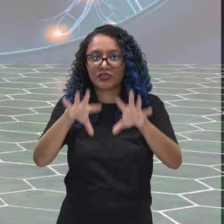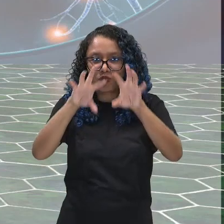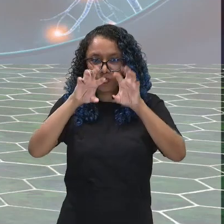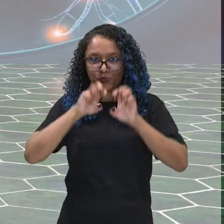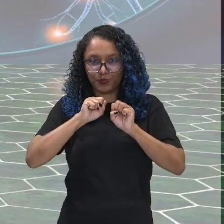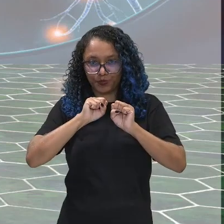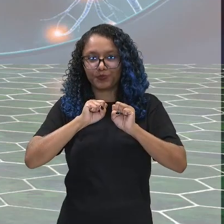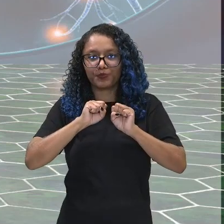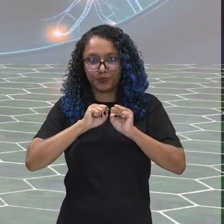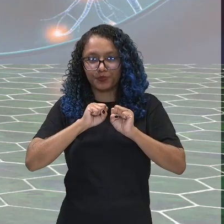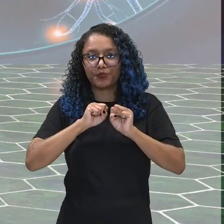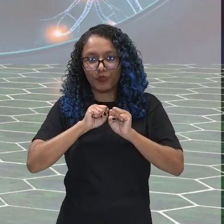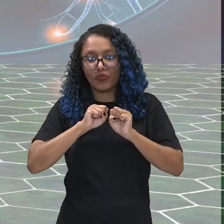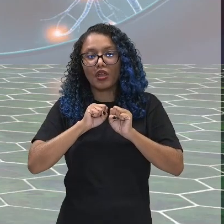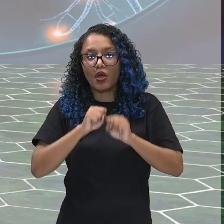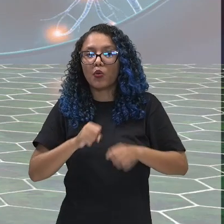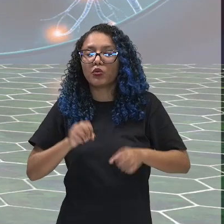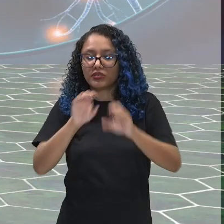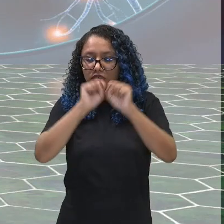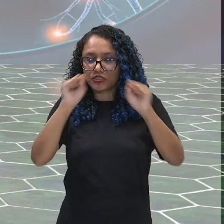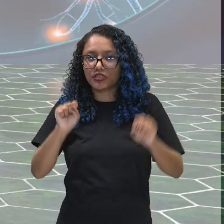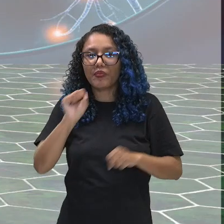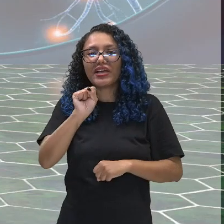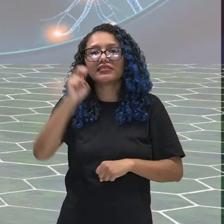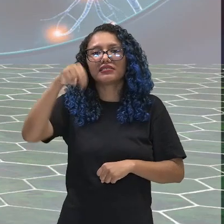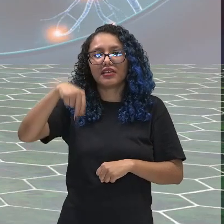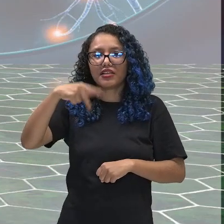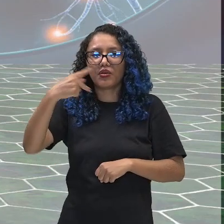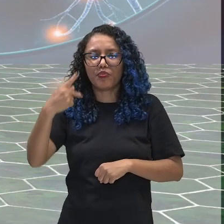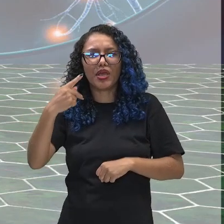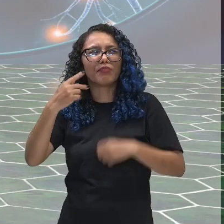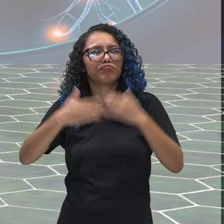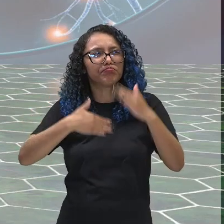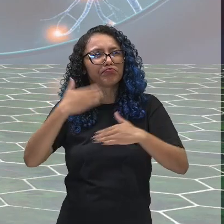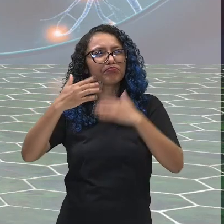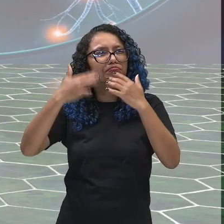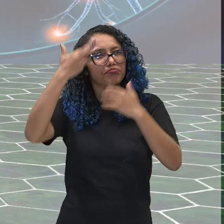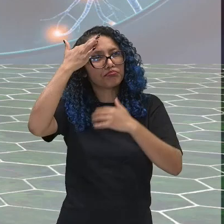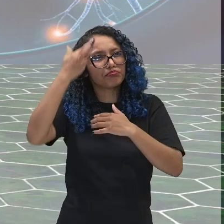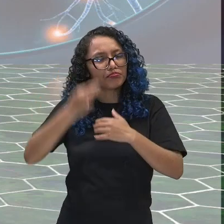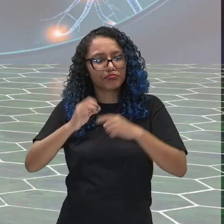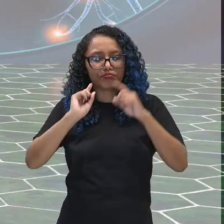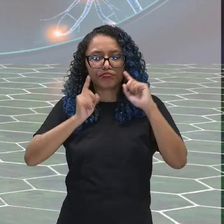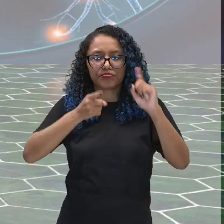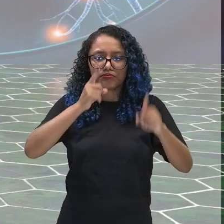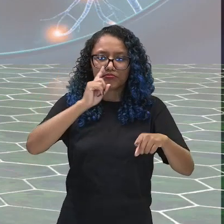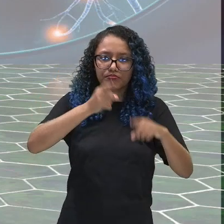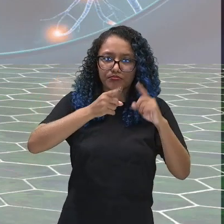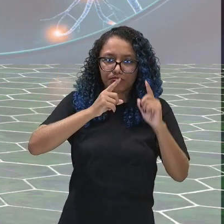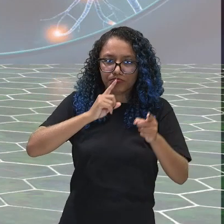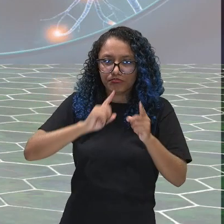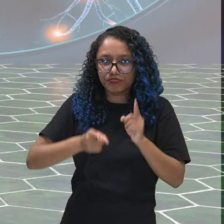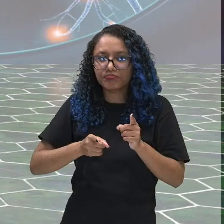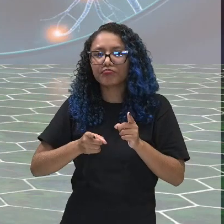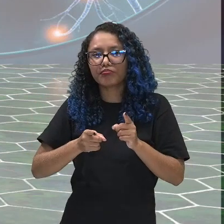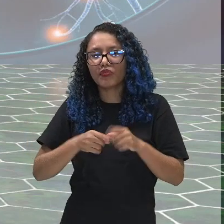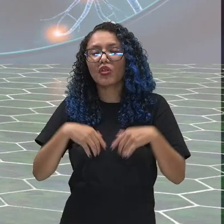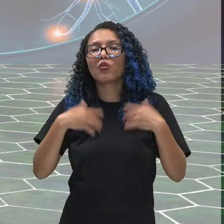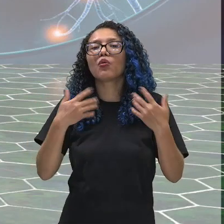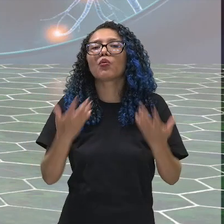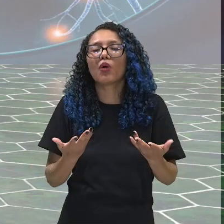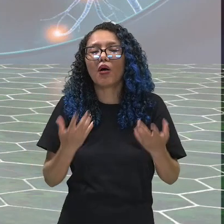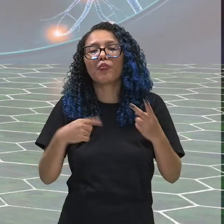sistema nervoso periférico, ela vai ser processada e comandada ali a resposta, né, pelo sistema